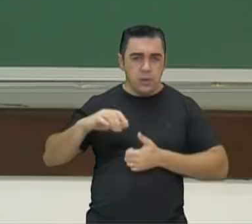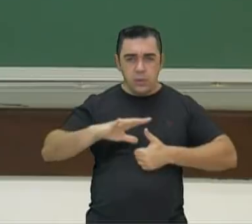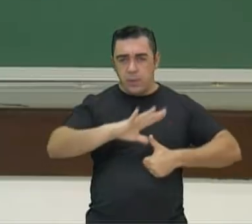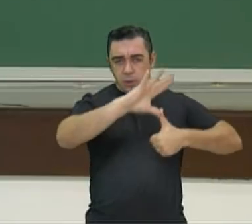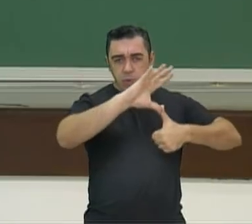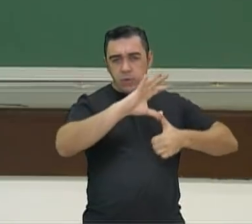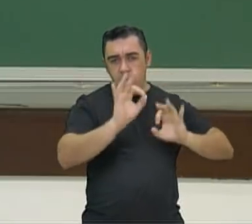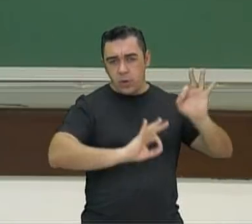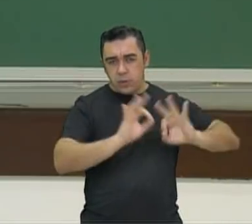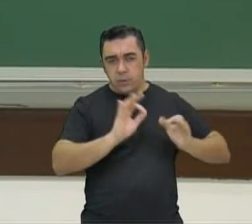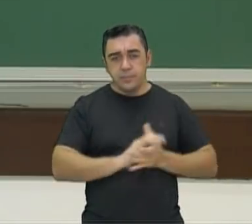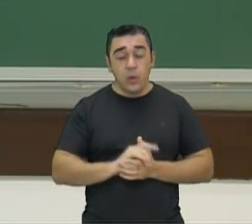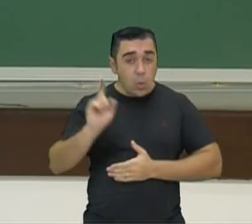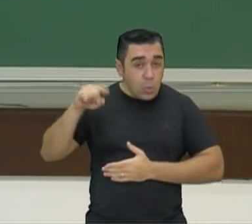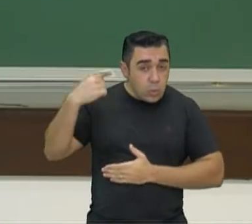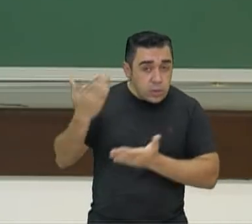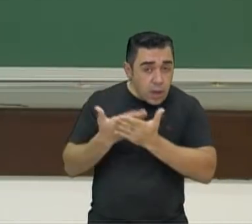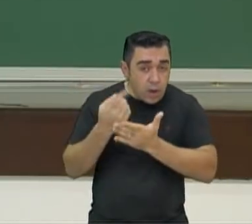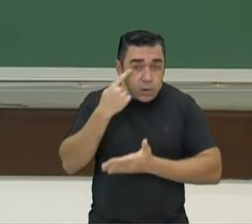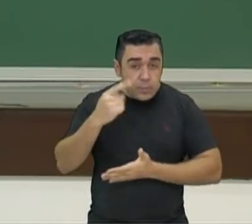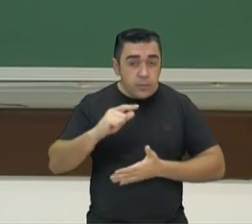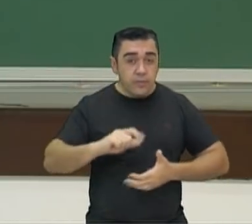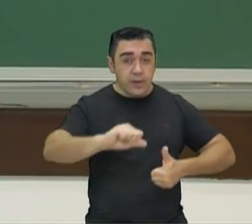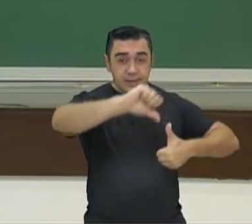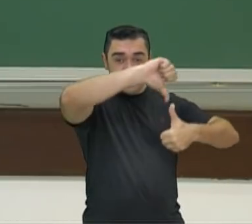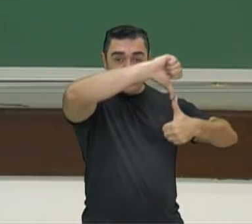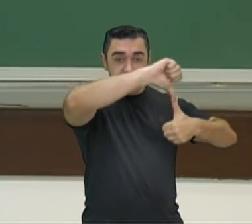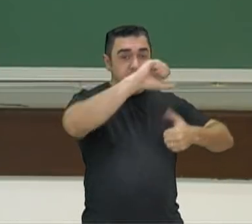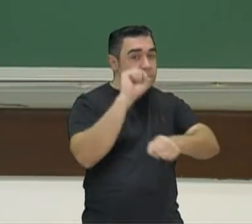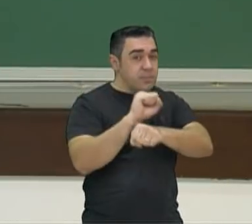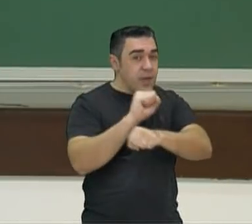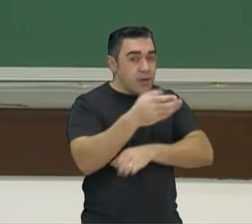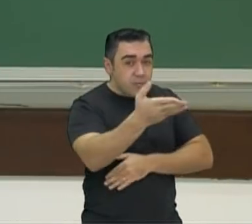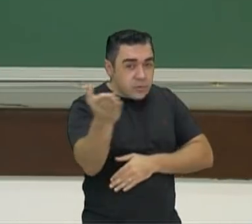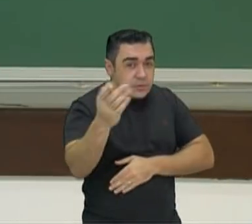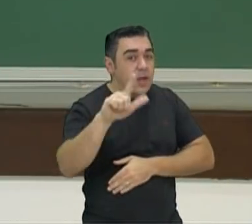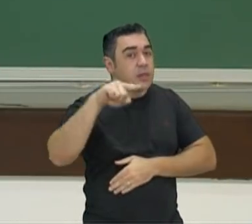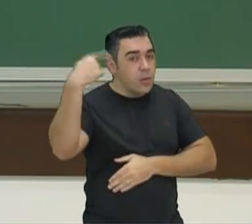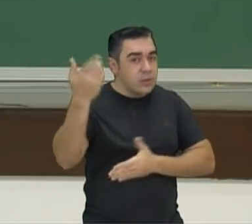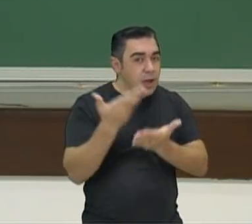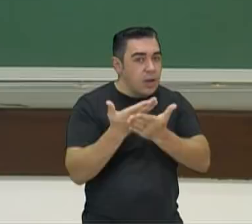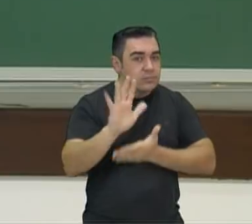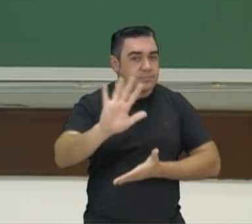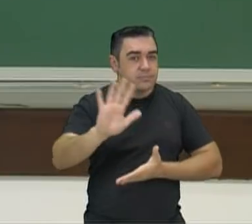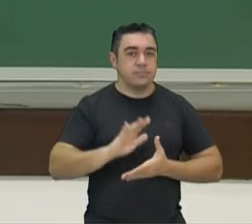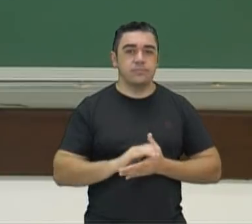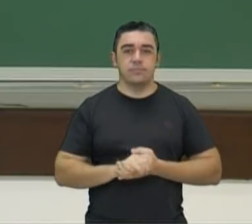na próxima aula a gente vai ver a América Central. Aguardo vocês lá e até a próxima.